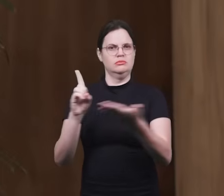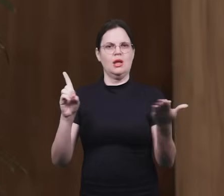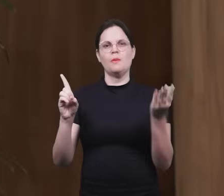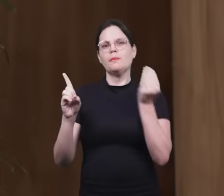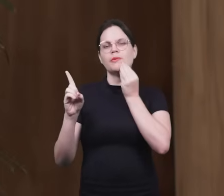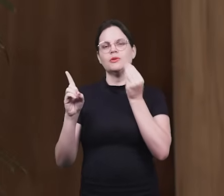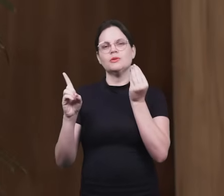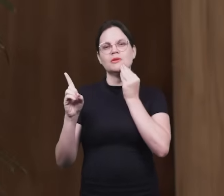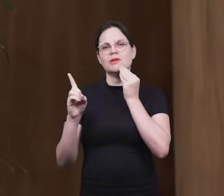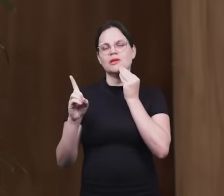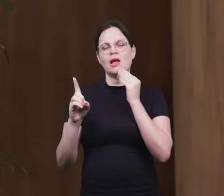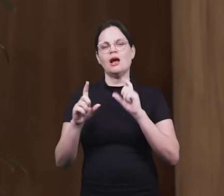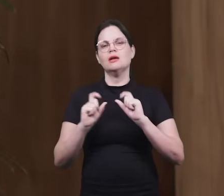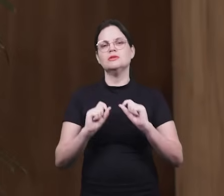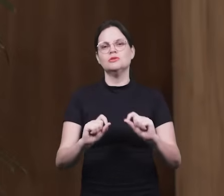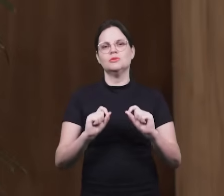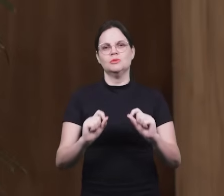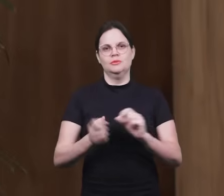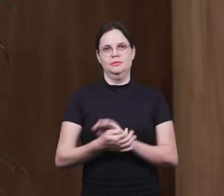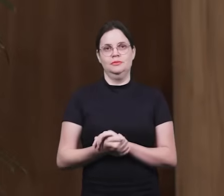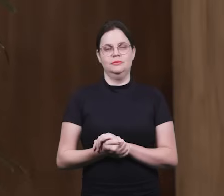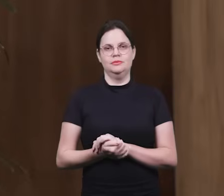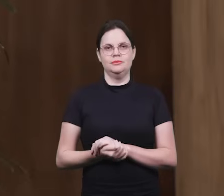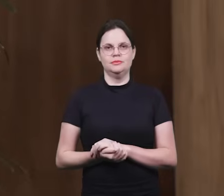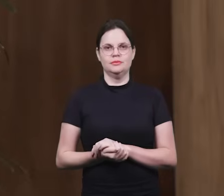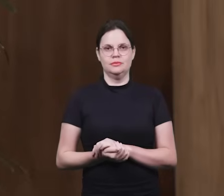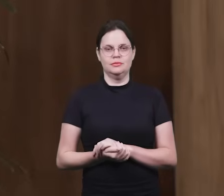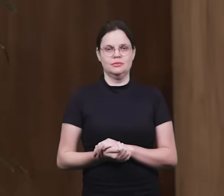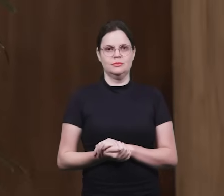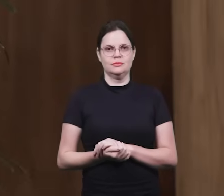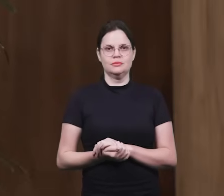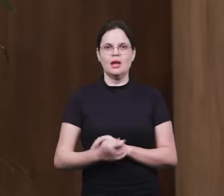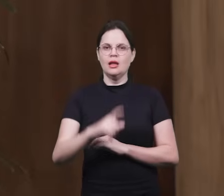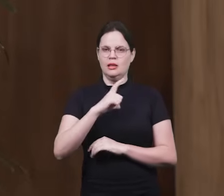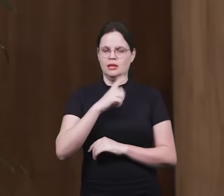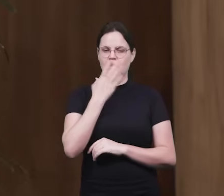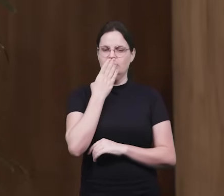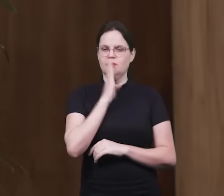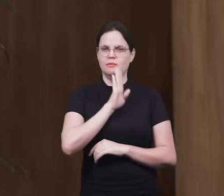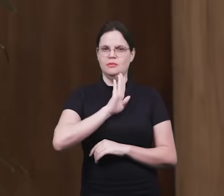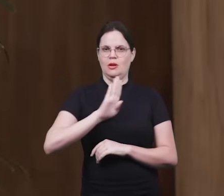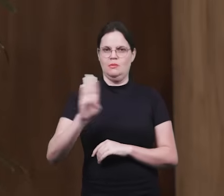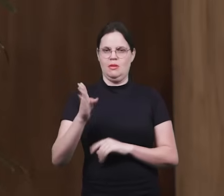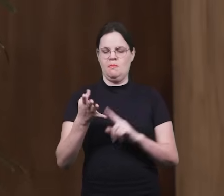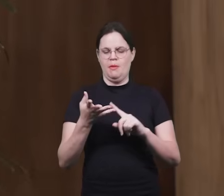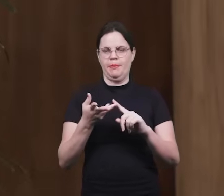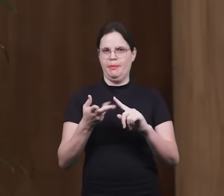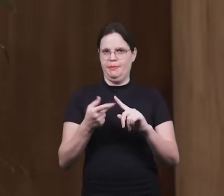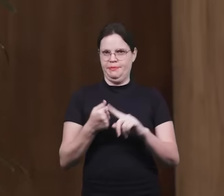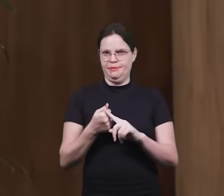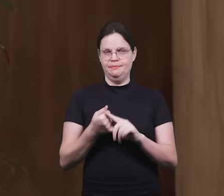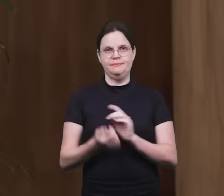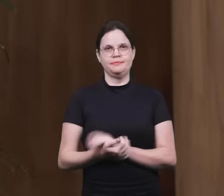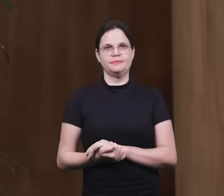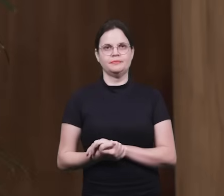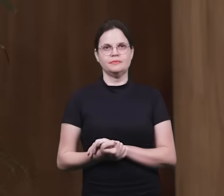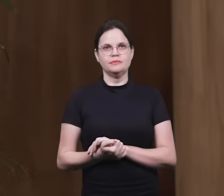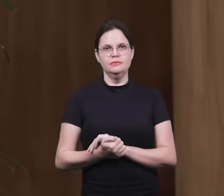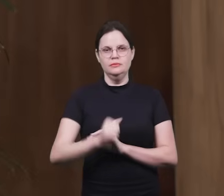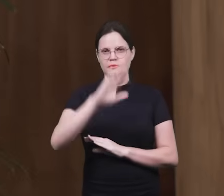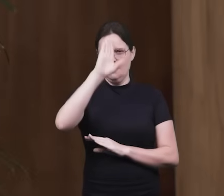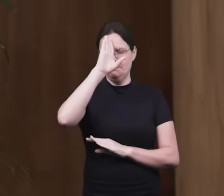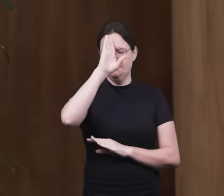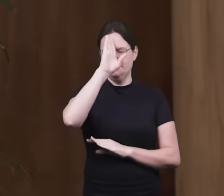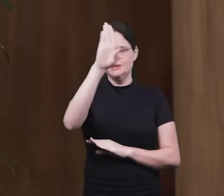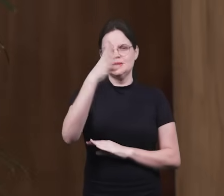ao homem traz também com estas oportunidades promessas diversas. A principal delas,